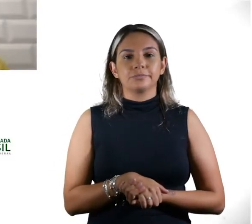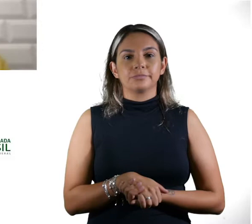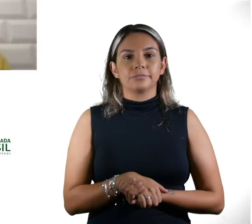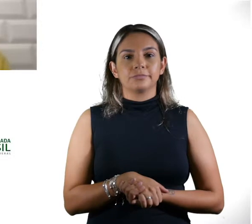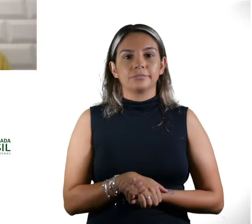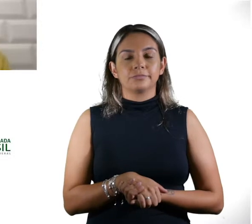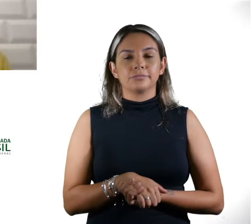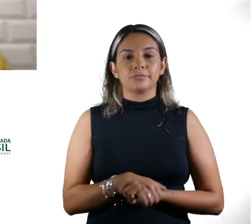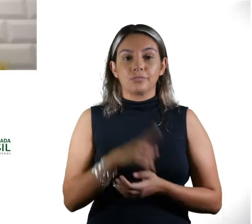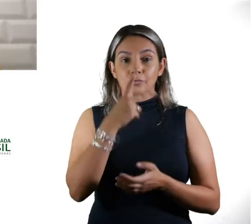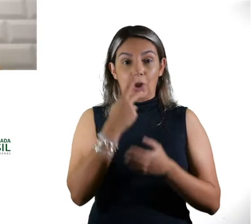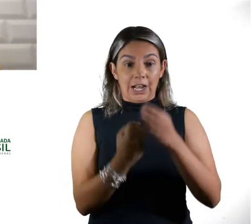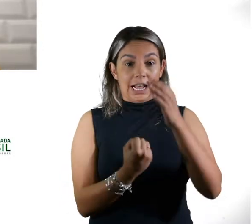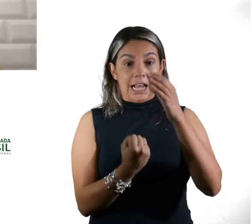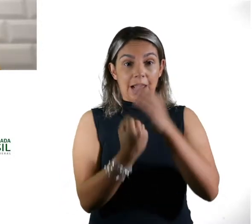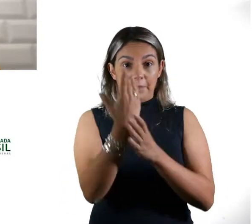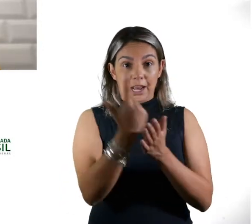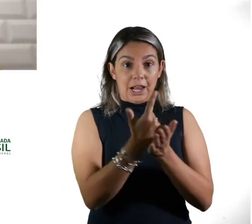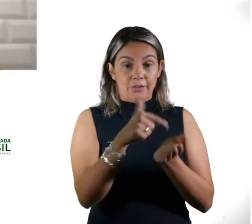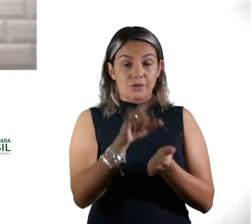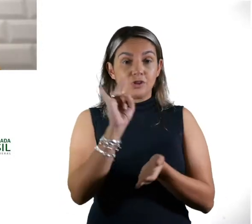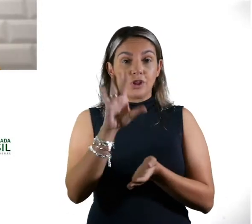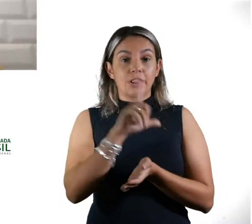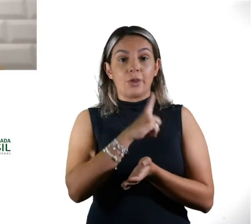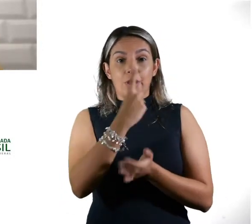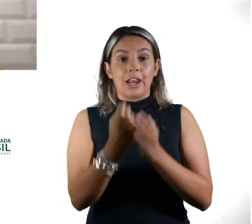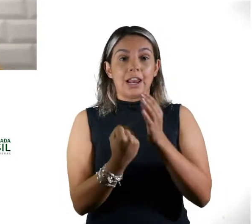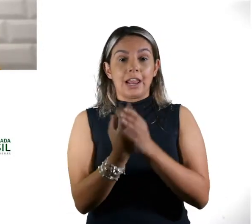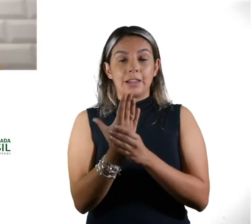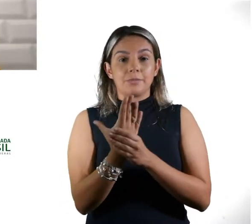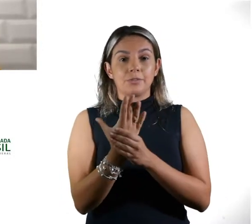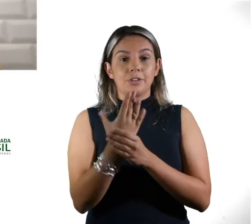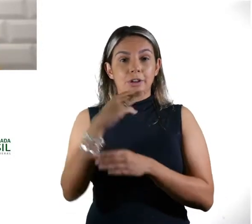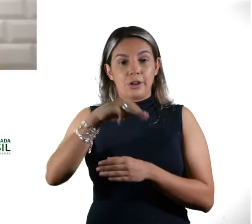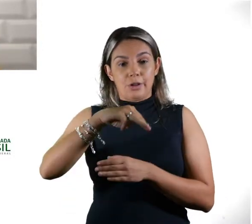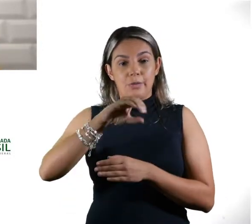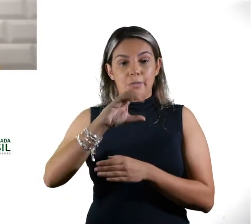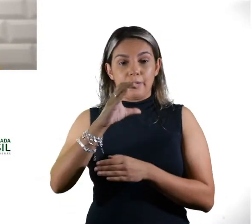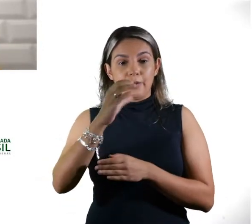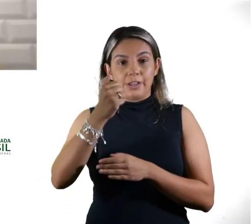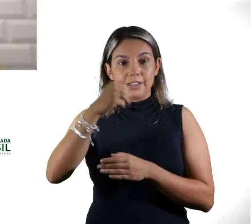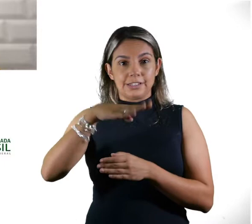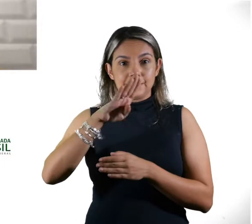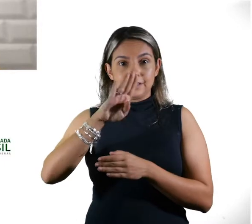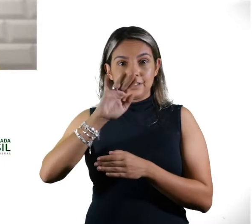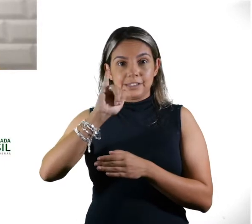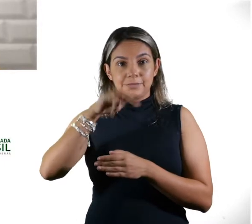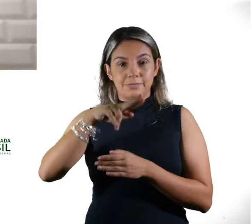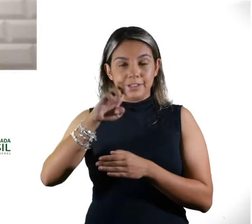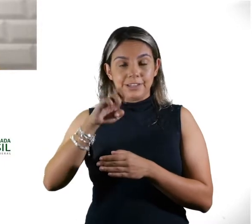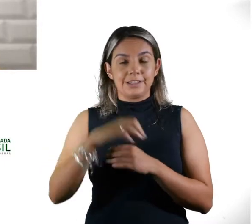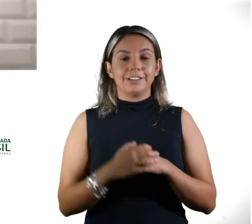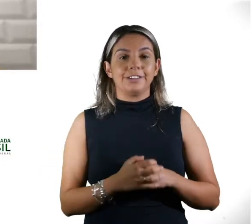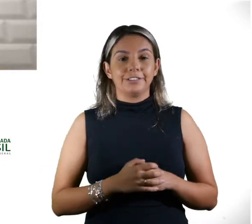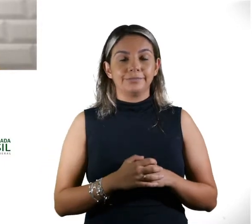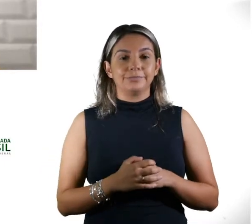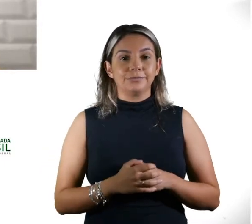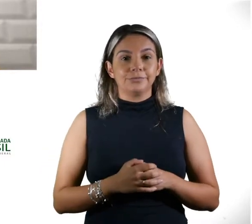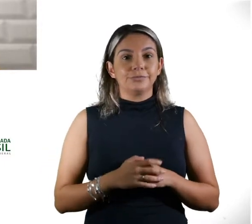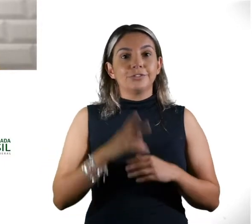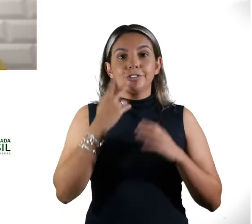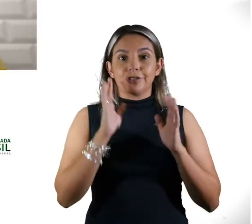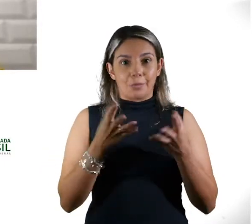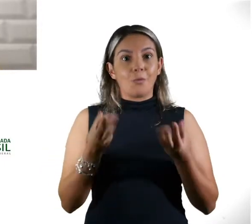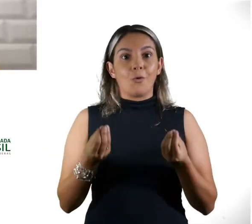O lançamento, na verdade, o livro só teve lançamento em Moçambique, em Maputo. E já é muito, viu? E já é